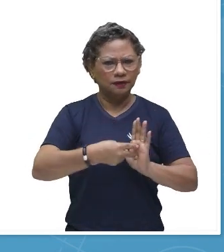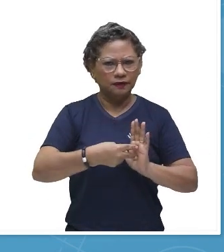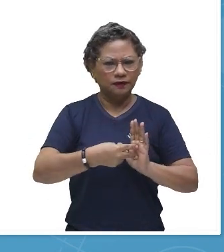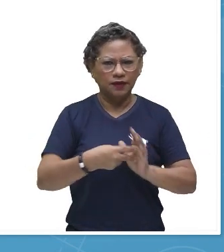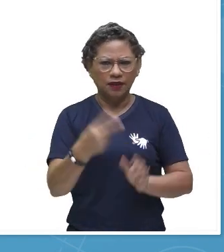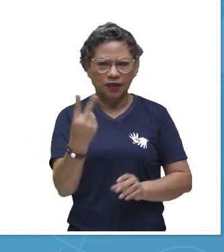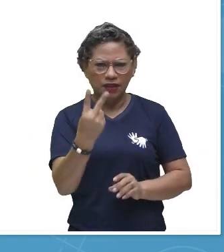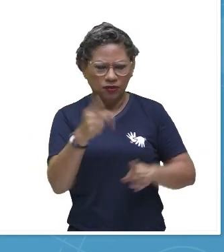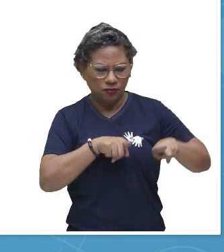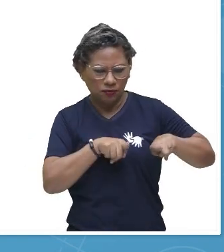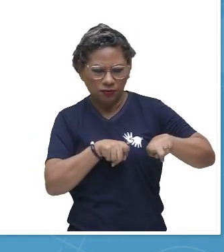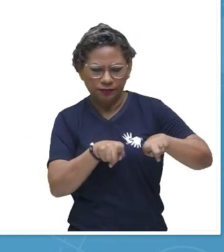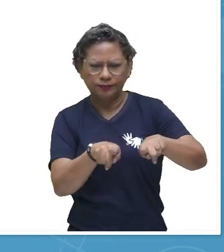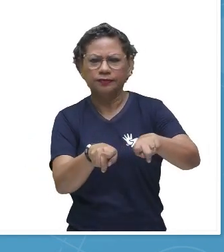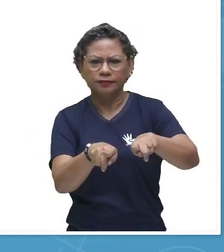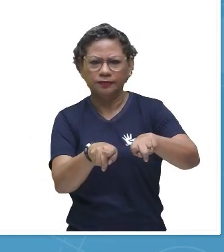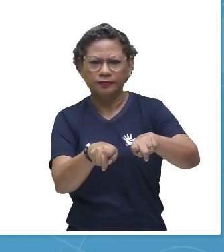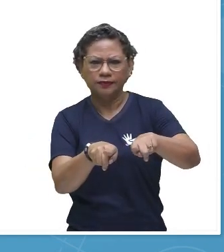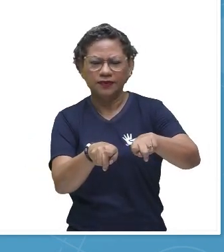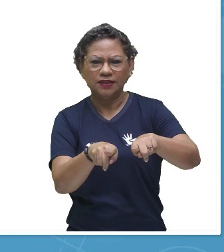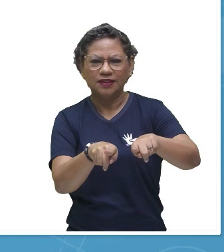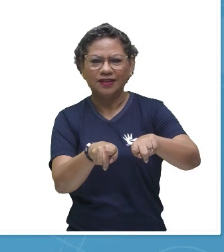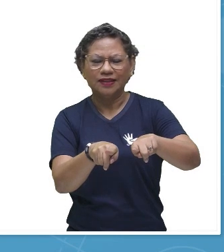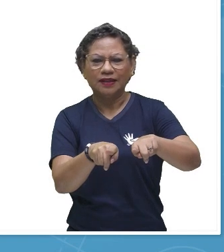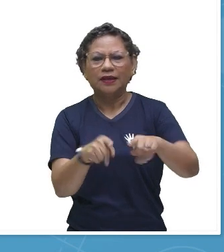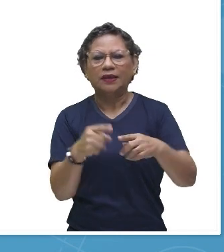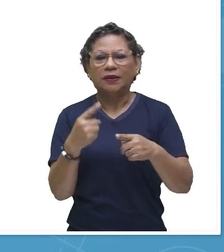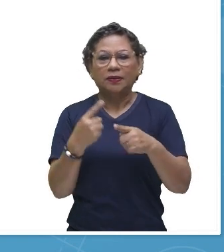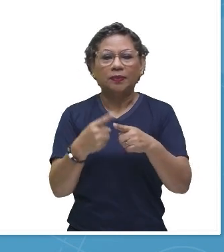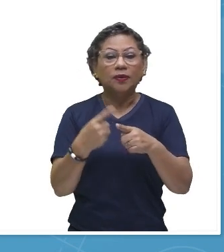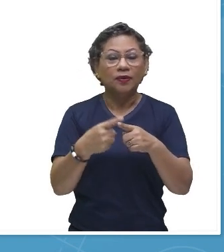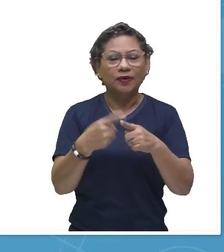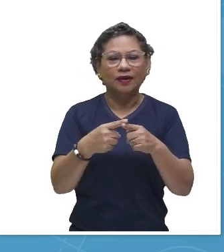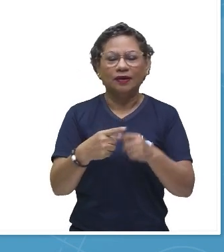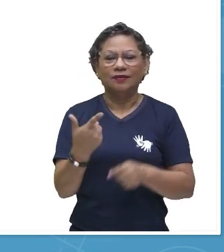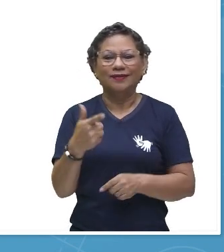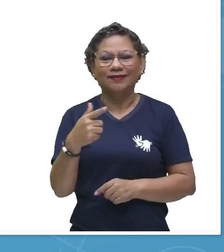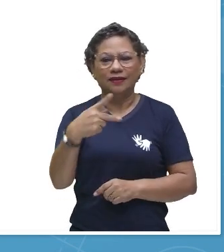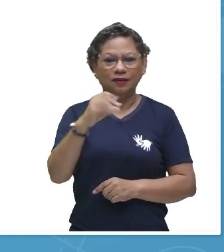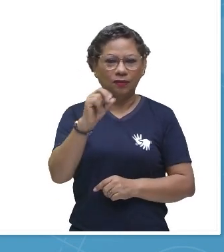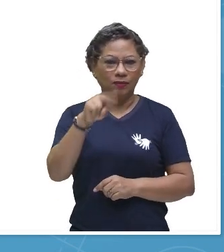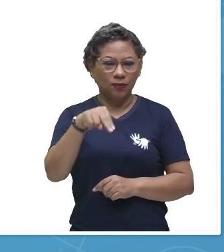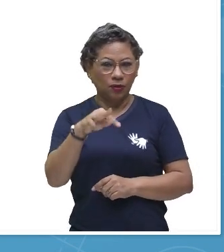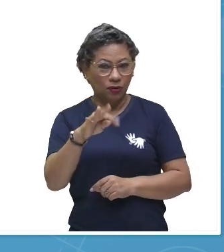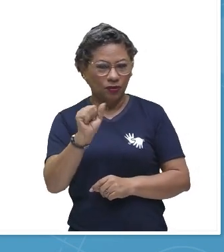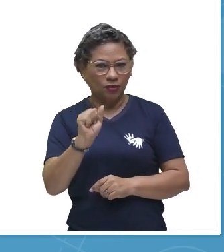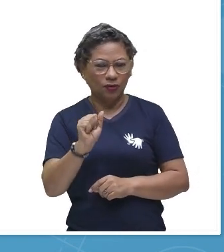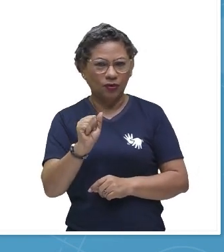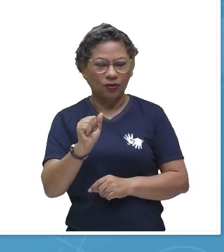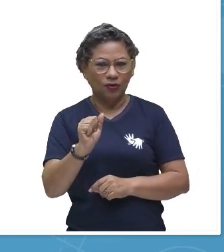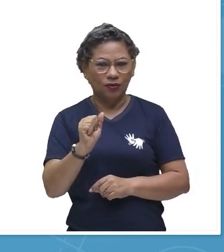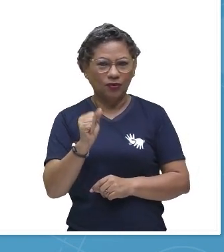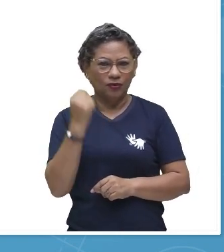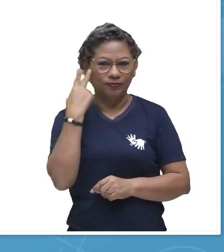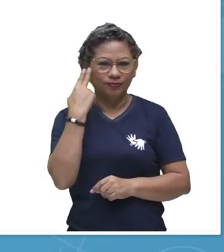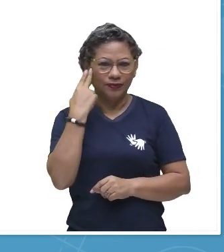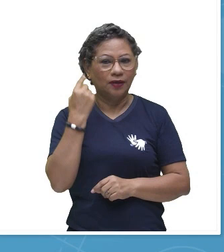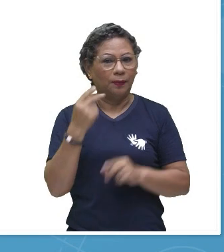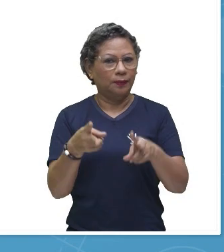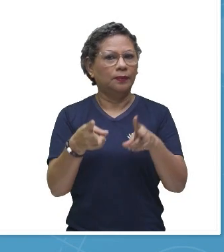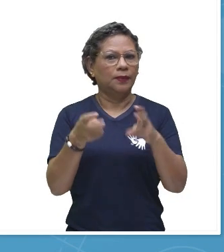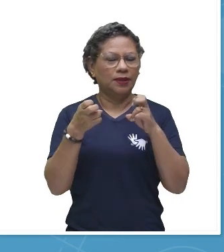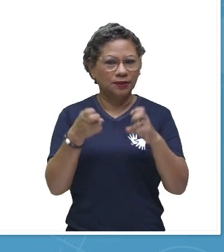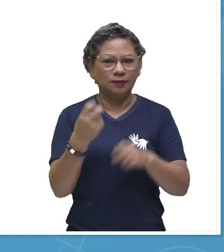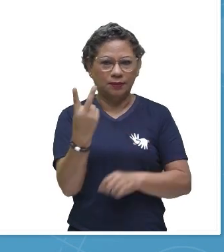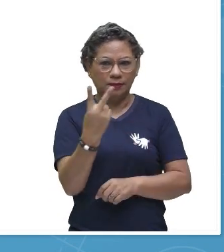que elas não têm ponto em comum. Ou seja, essa distância aqui entre essas